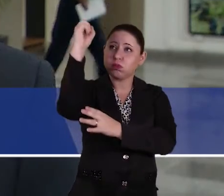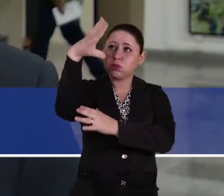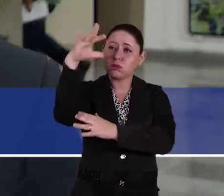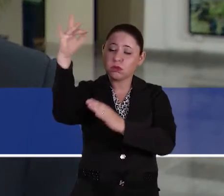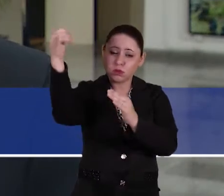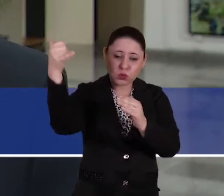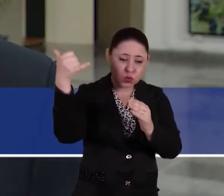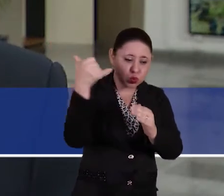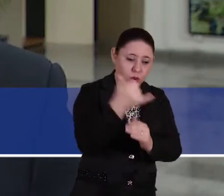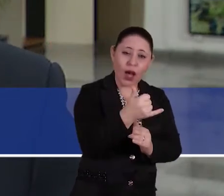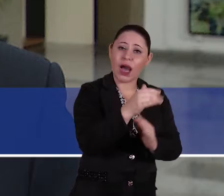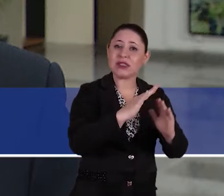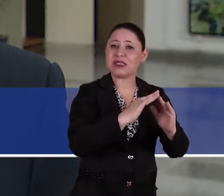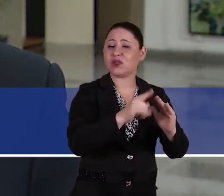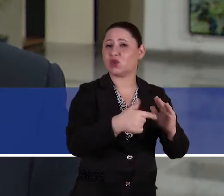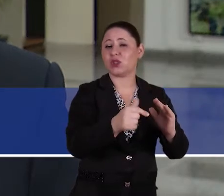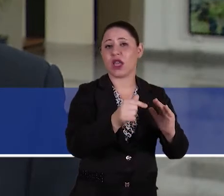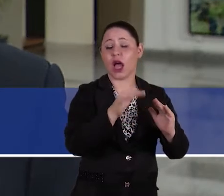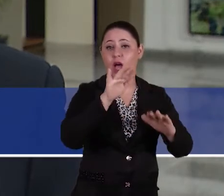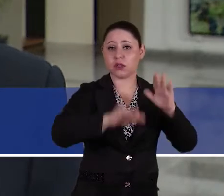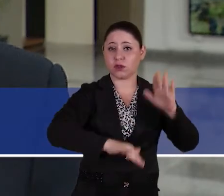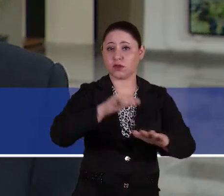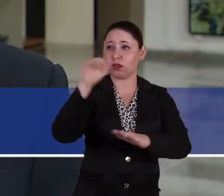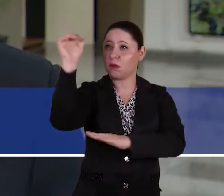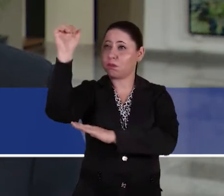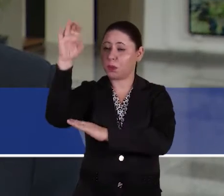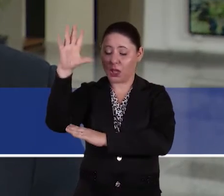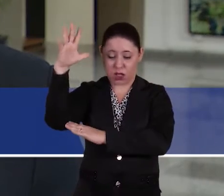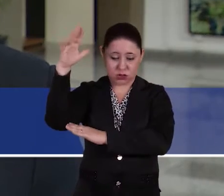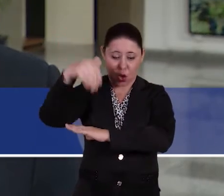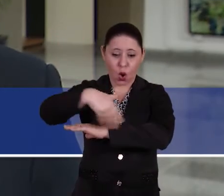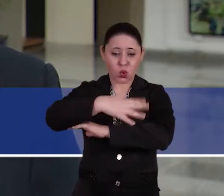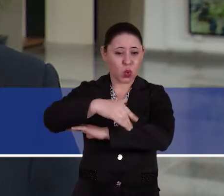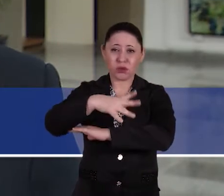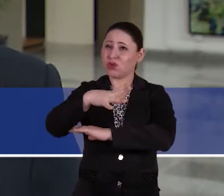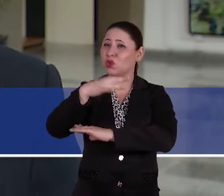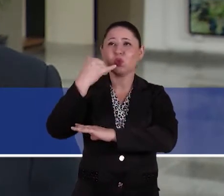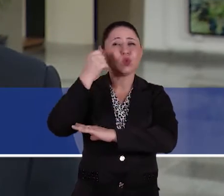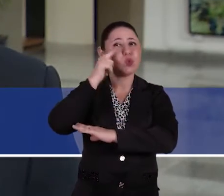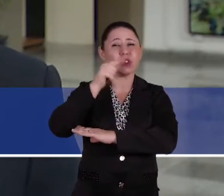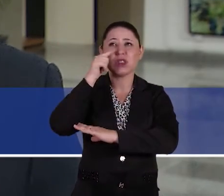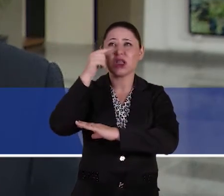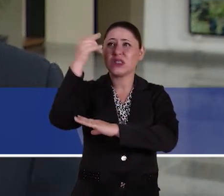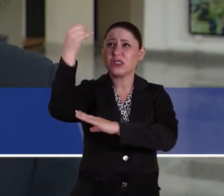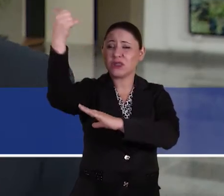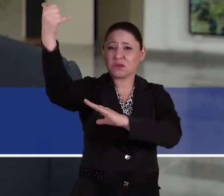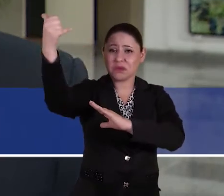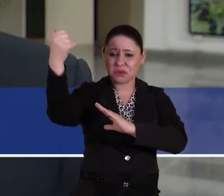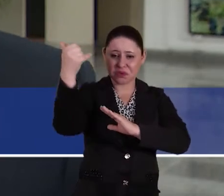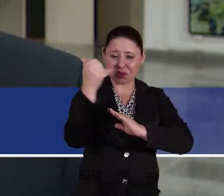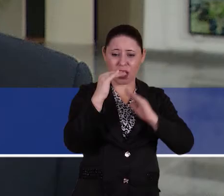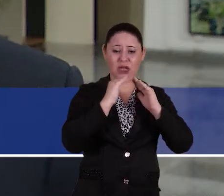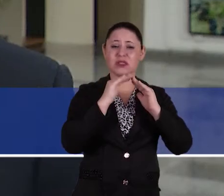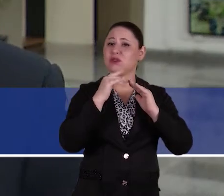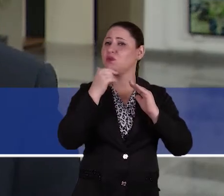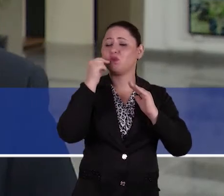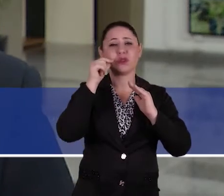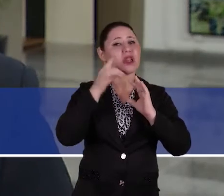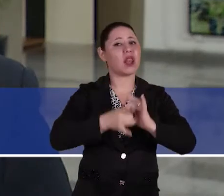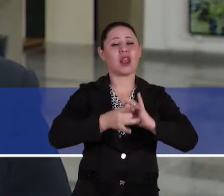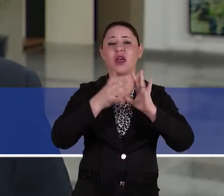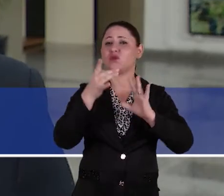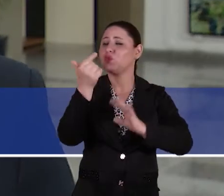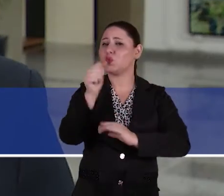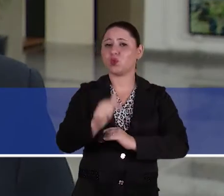Às vezes, a rede de energia passa em frente à sua propriedade e ele não consegue ter autorização